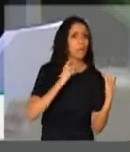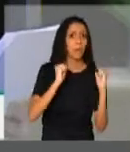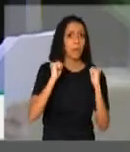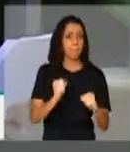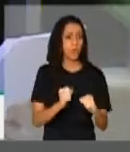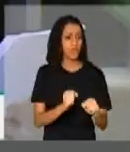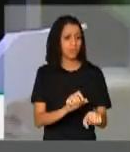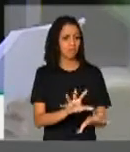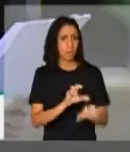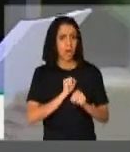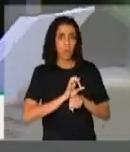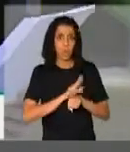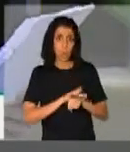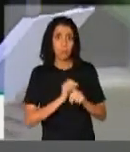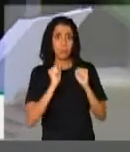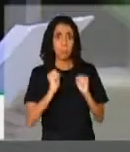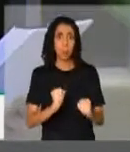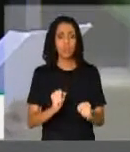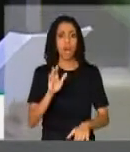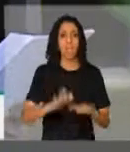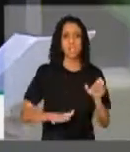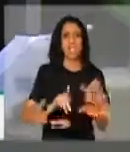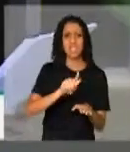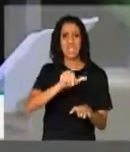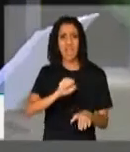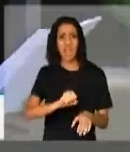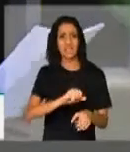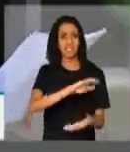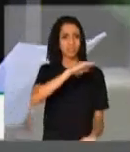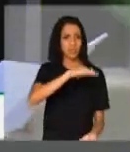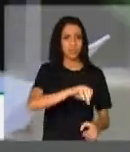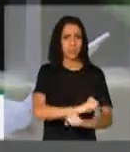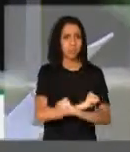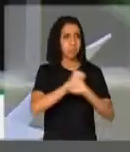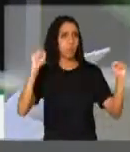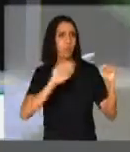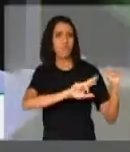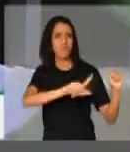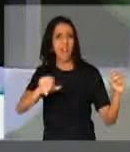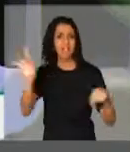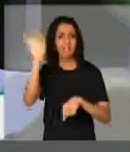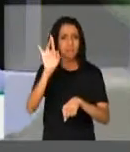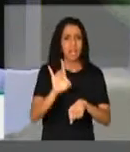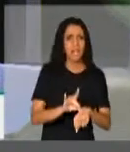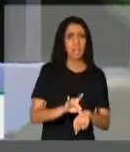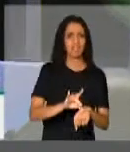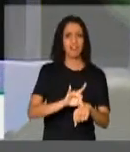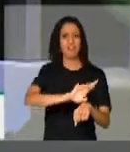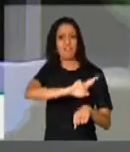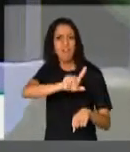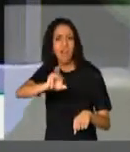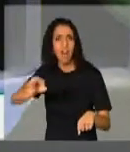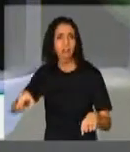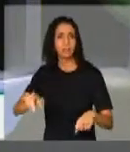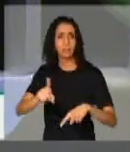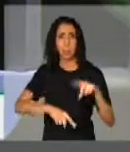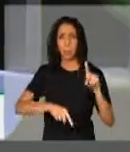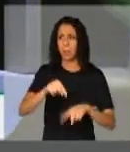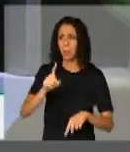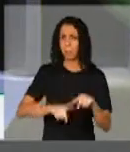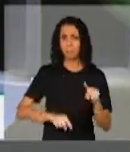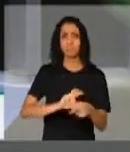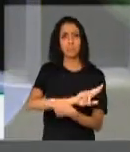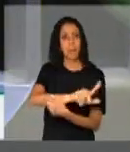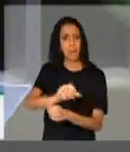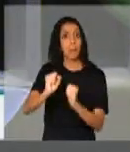vazamentos explosão de gás mau cheiro ataque do inseto com mosquitos e abelhas e as intempéries climáticas